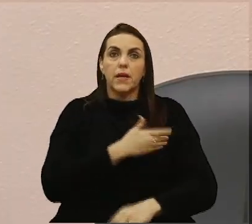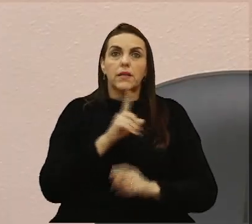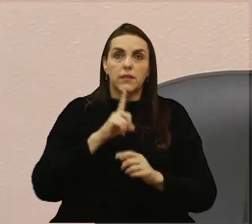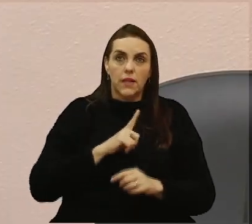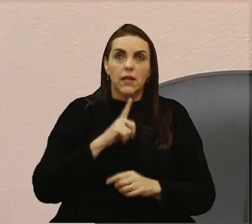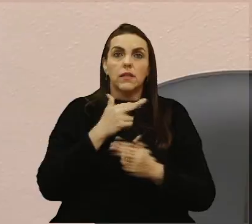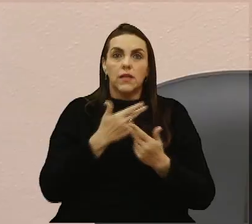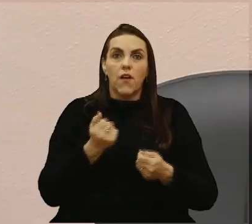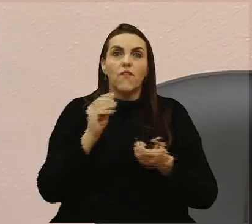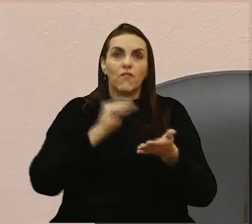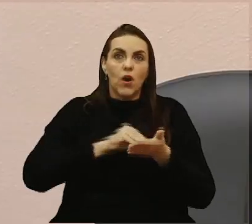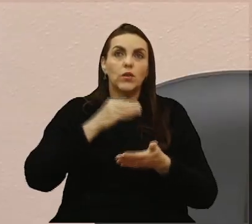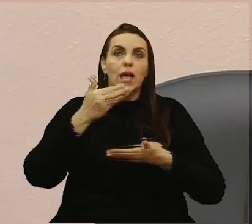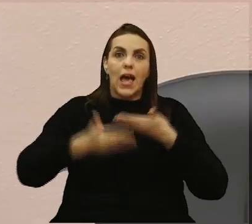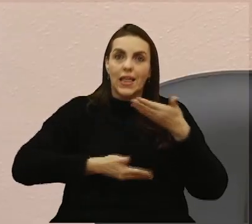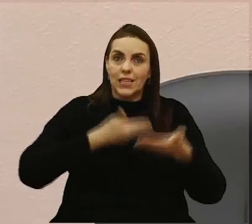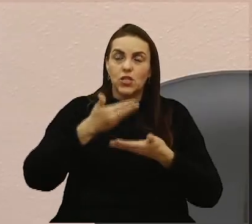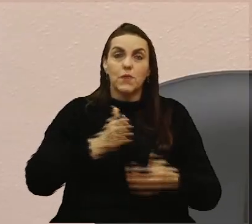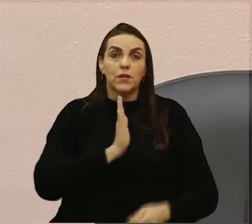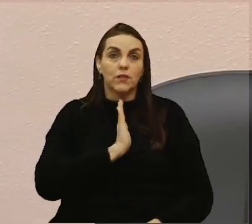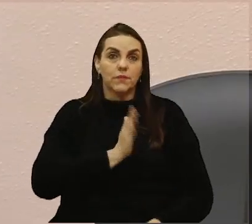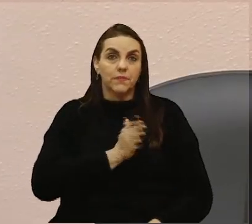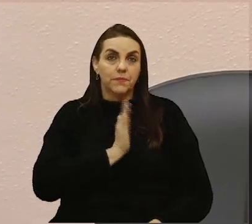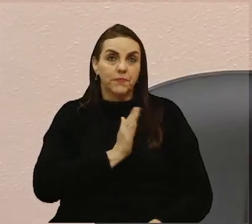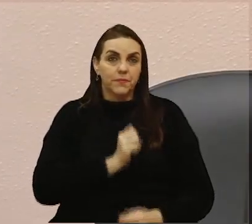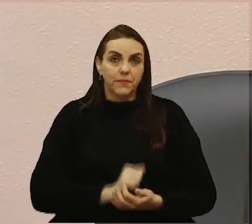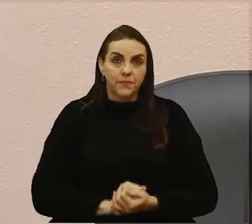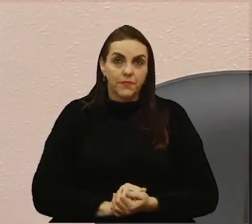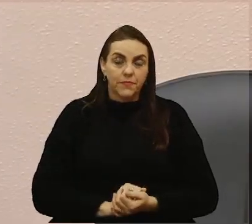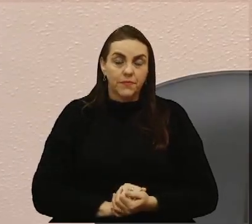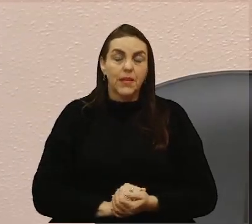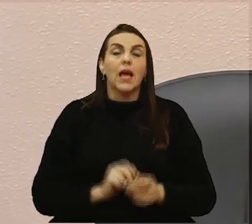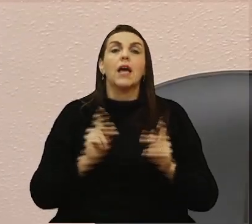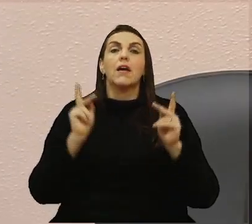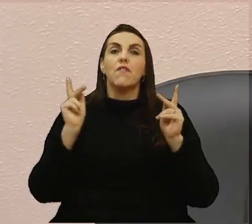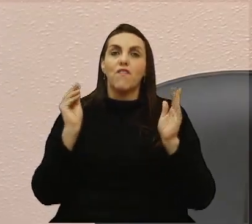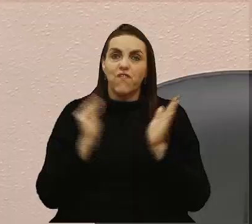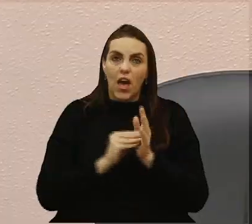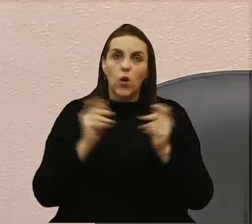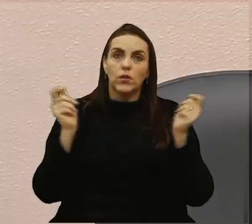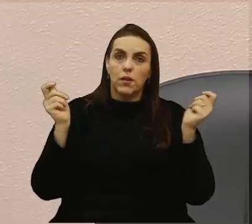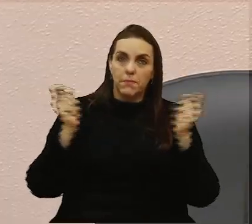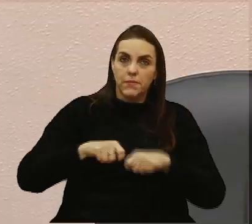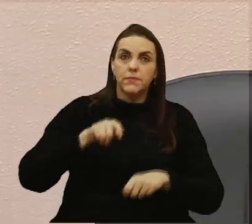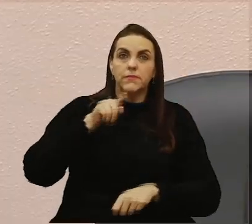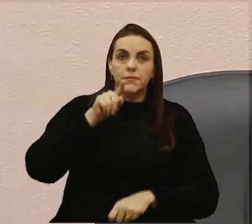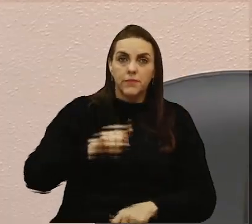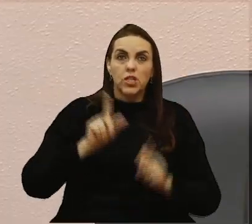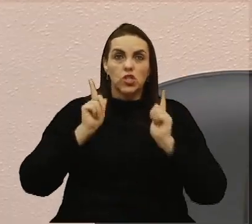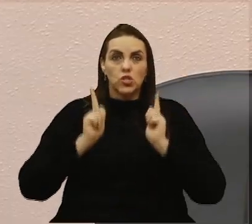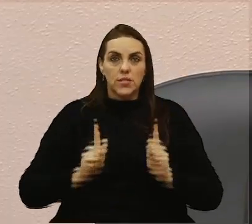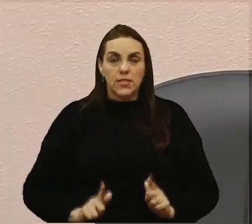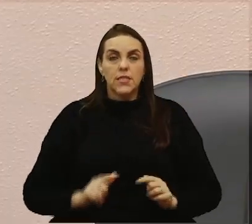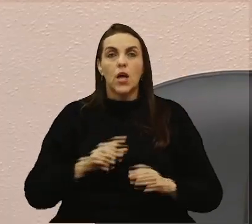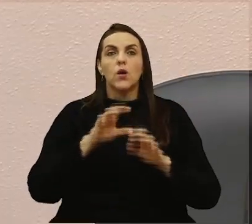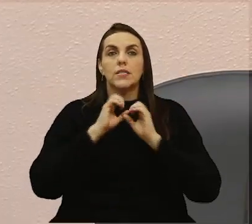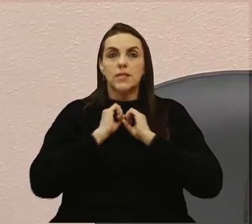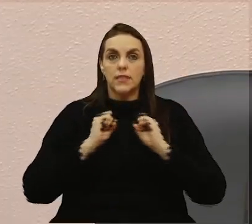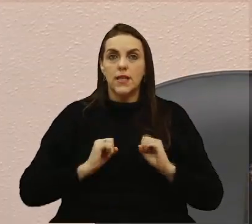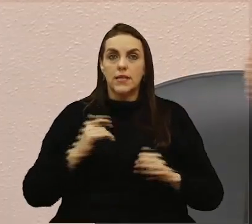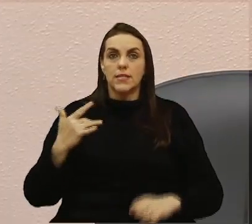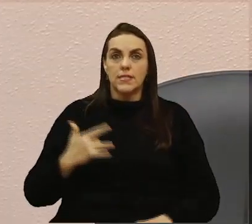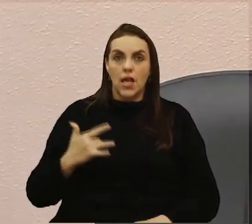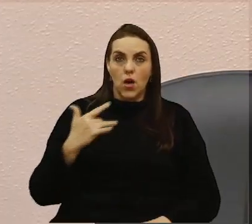de atendimento cardiovascular. A incompetência da gestão da Secretaria da